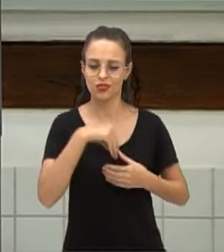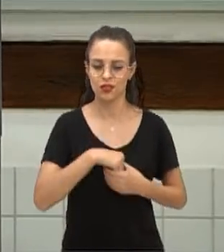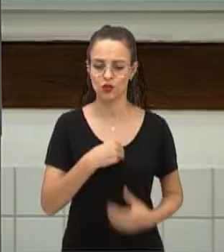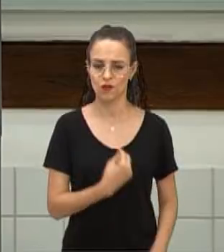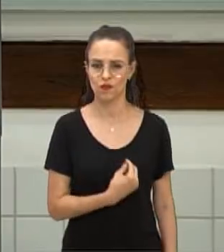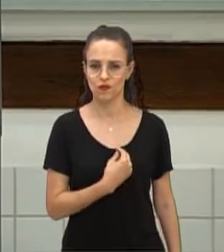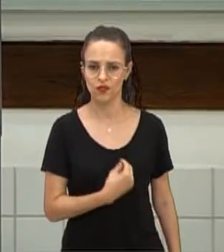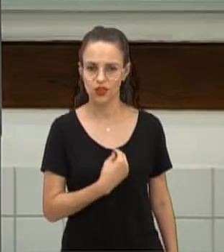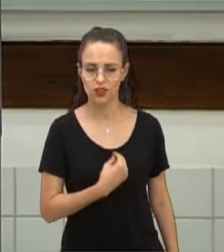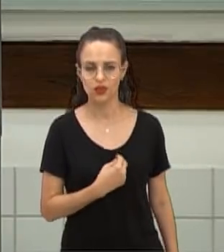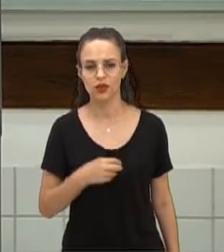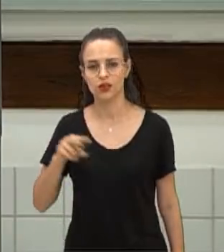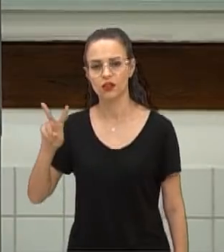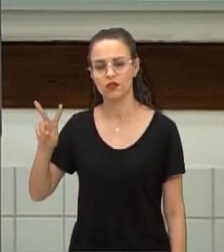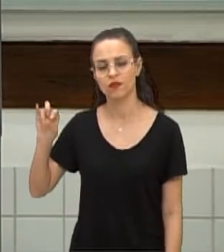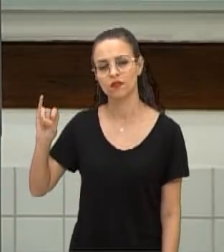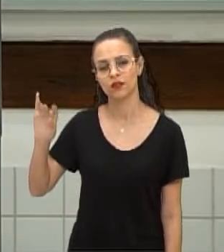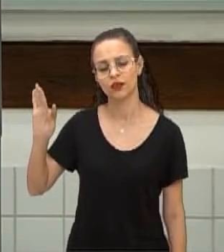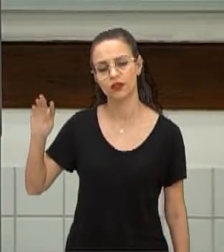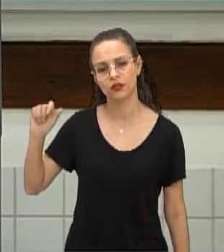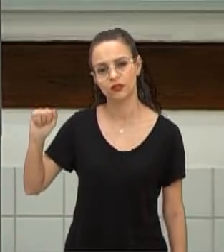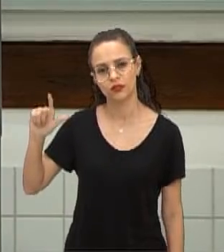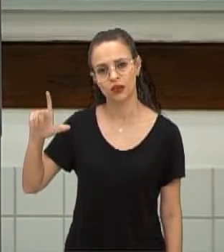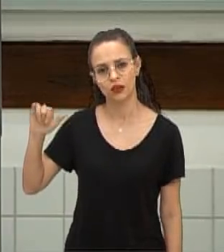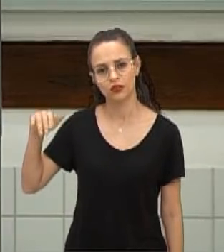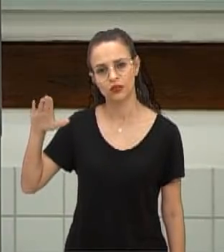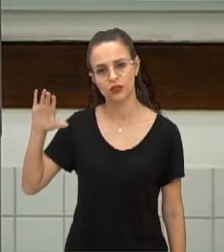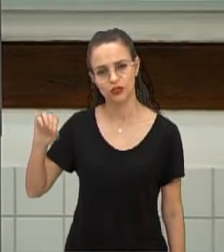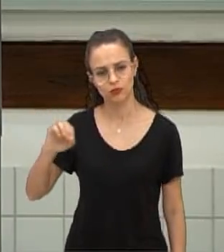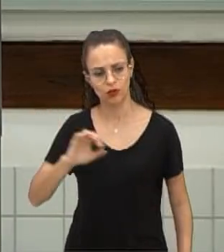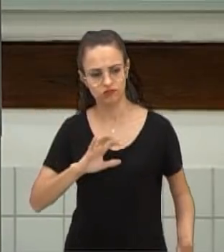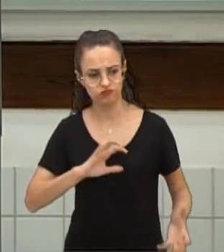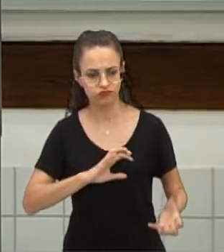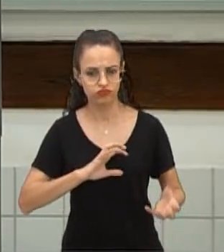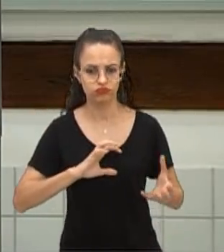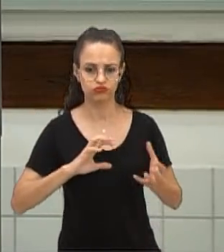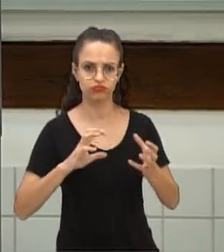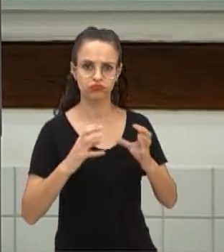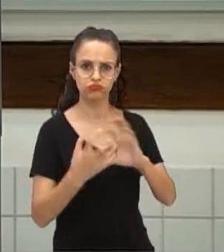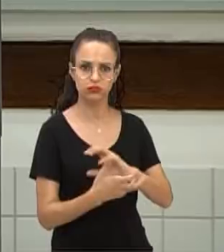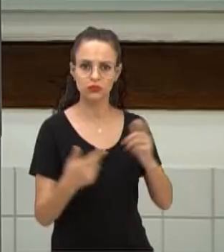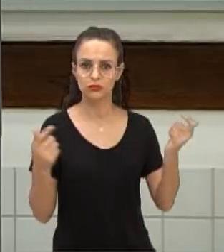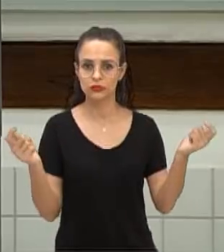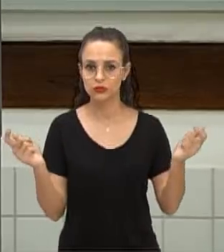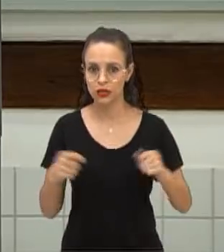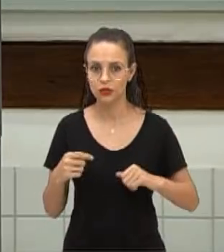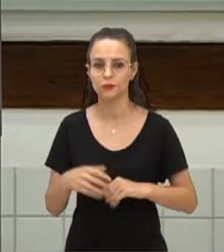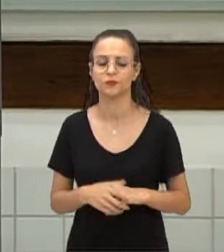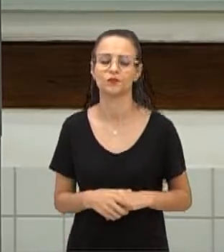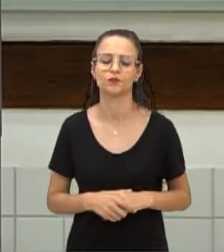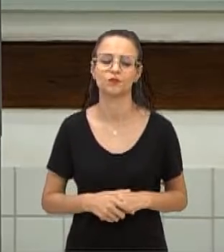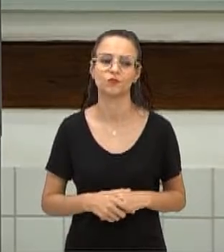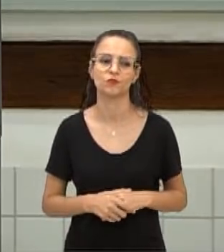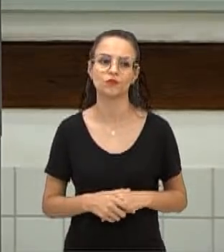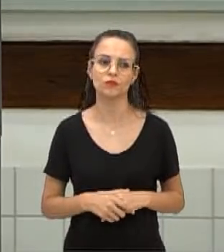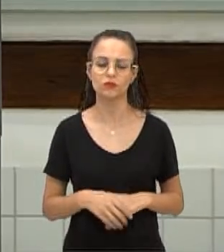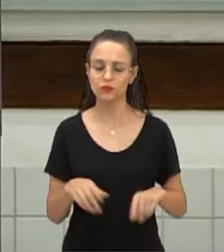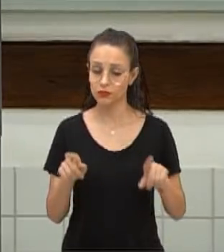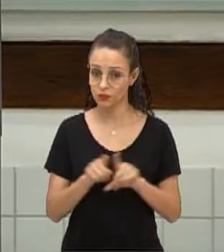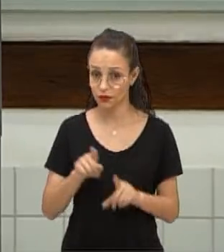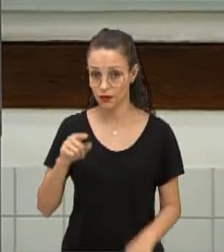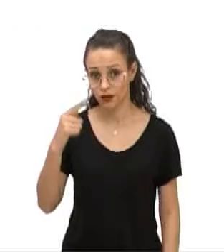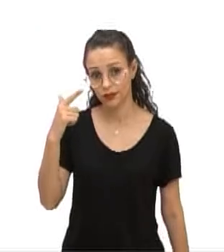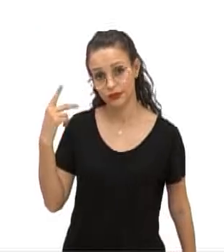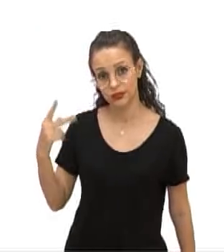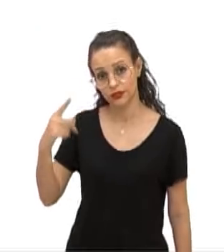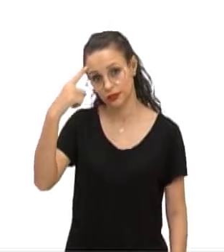esse vitalismo era o responsável por fazer essa transmutação de um ser mais simples a um ser mais complexo. A outra ideia é aquela ideia de